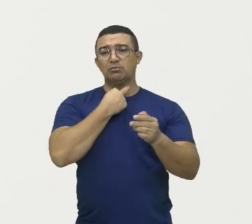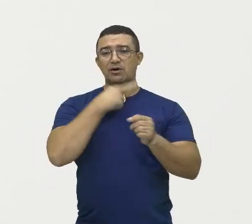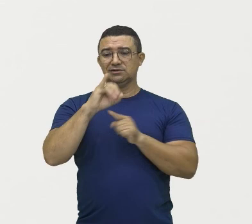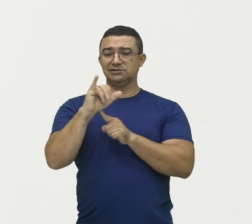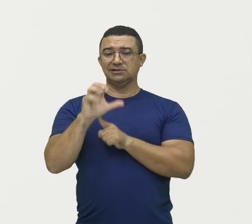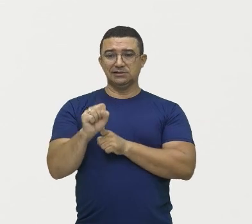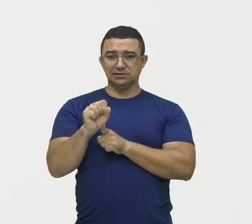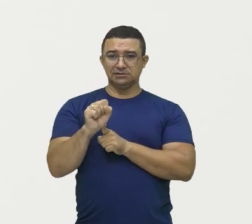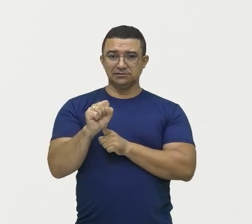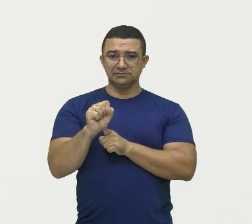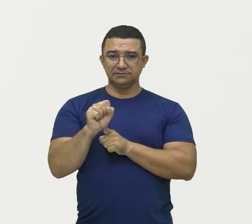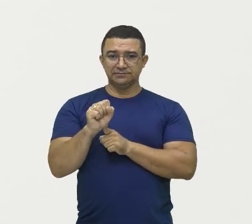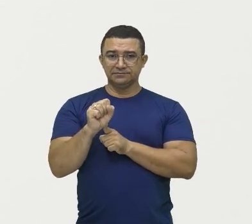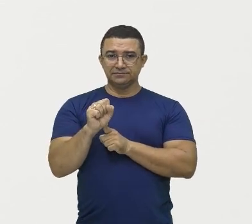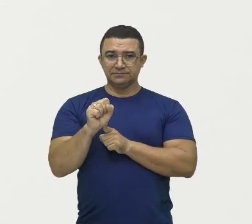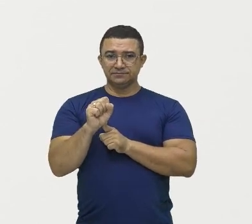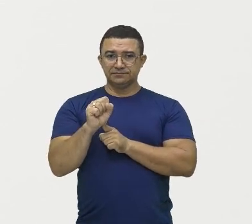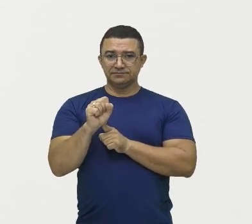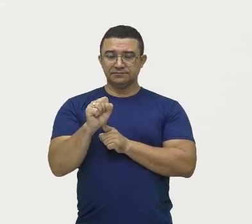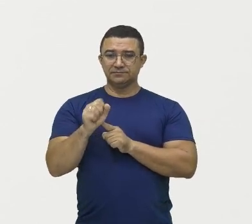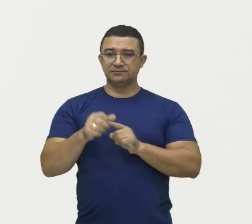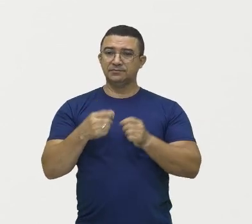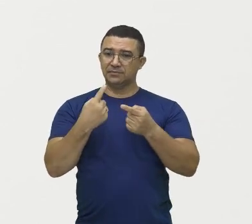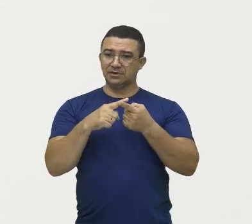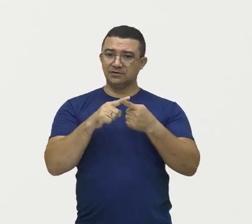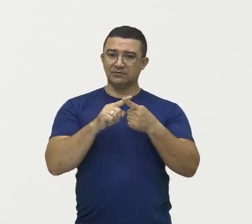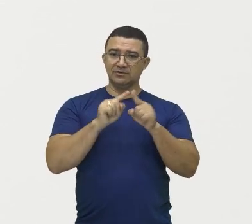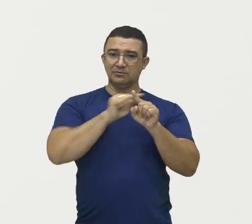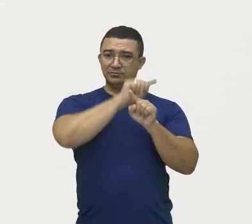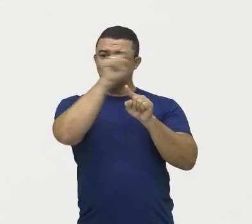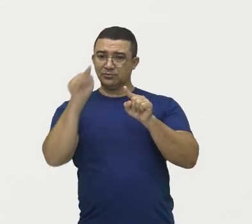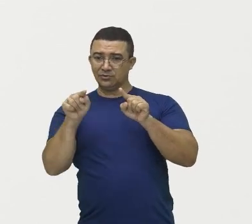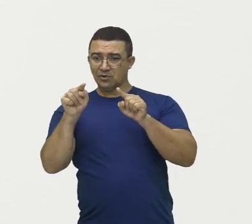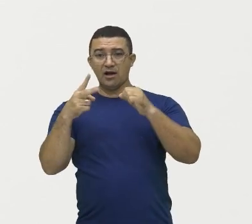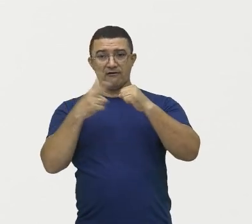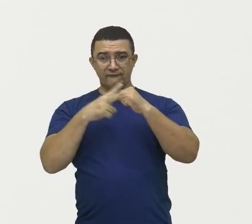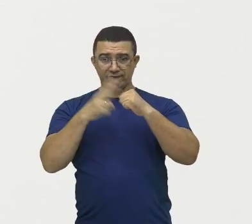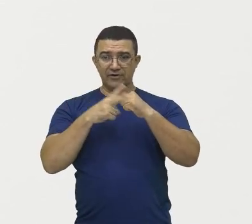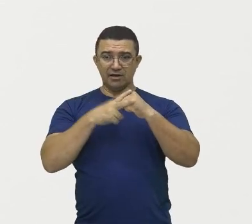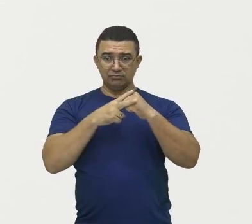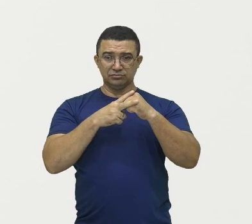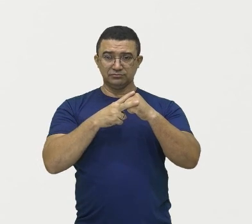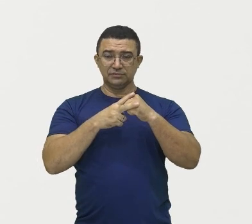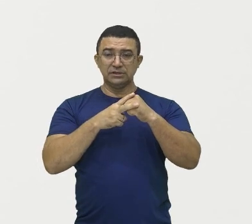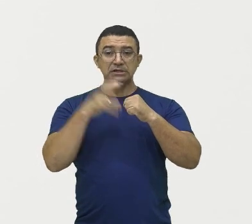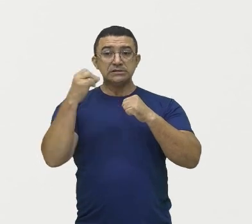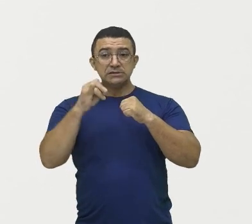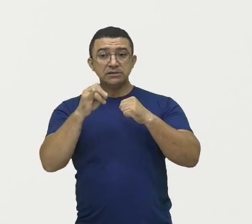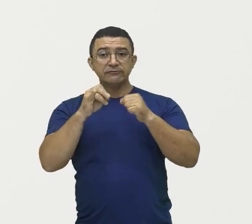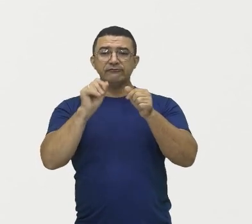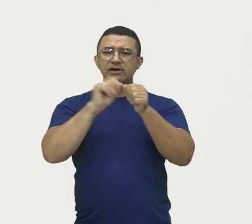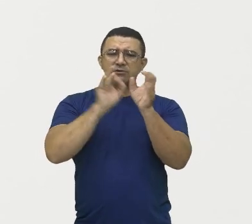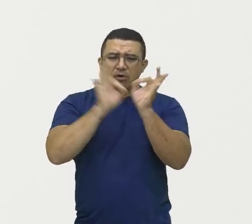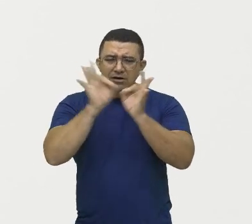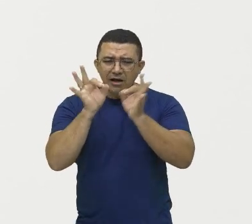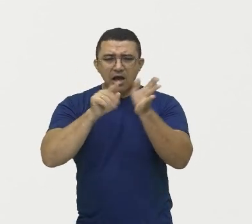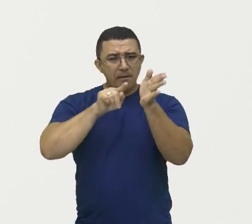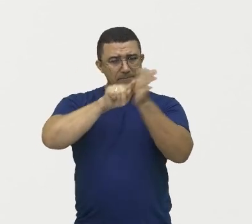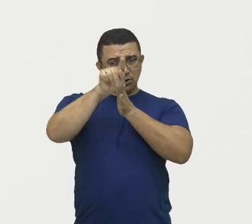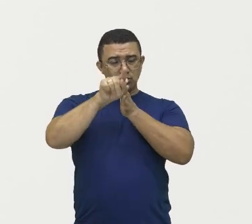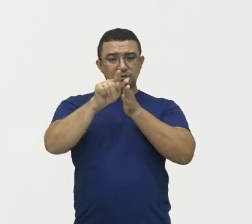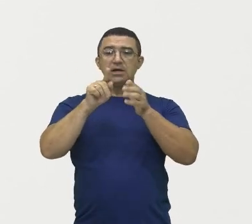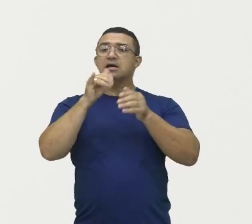porque eu estaria colocando o is e o verbo aqui, ó, eu estou repetindo um verbo. Quando eu utilizo uma pergunta com o verbo